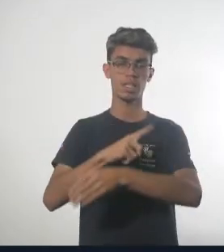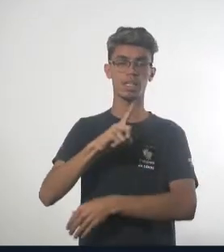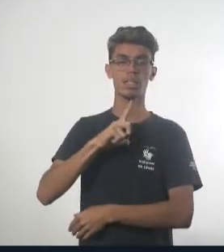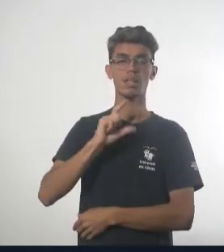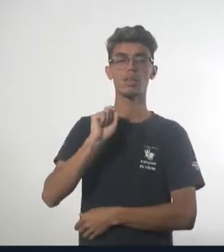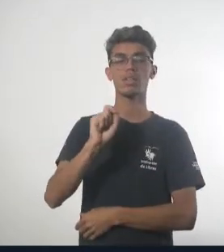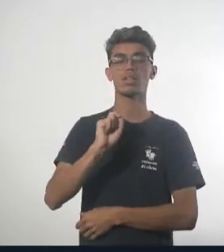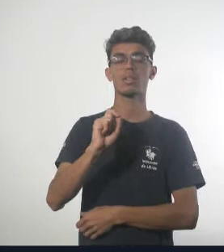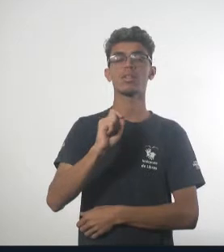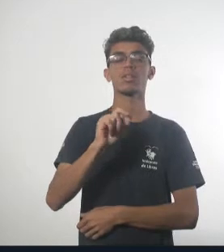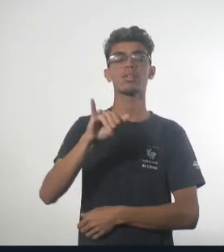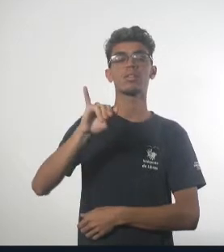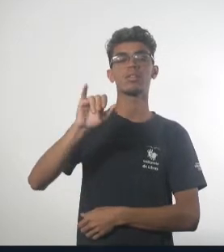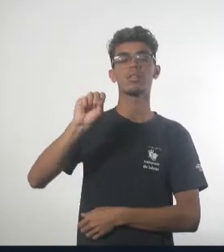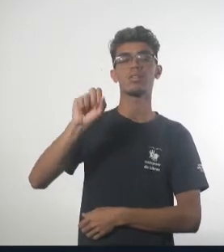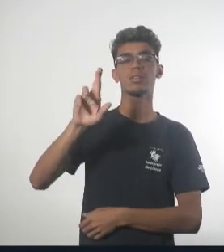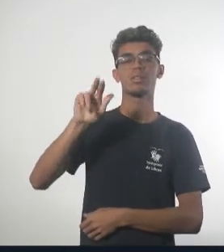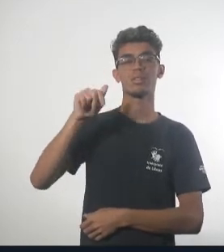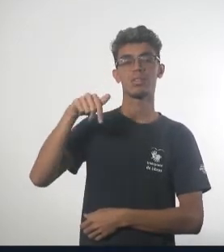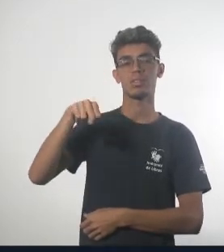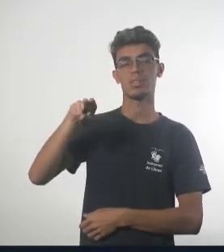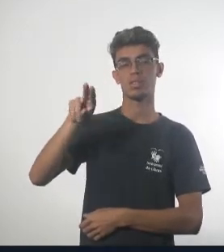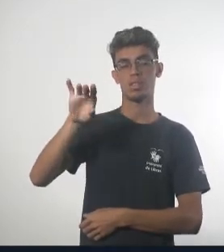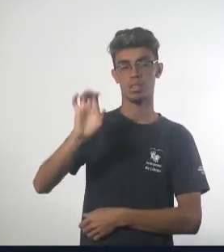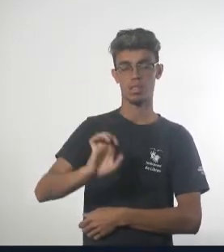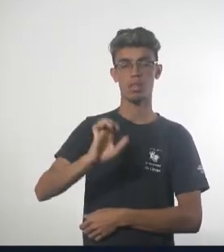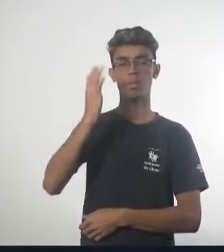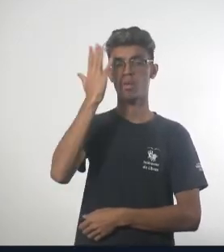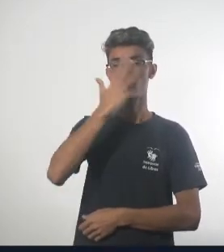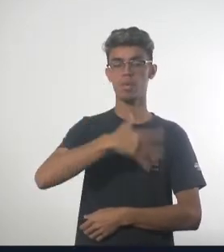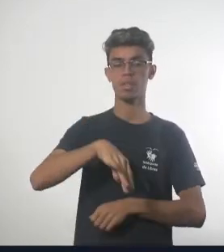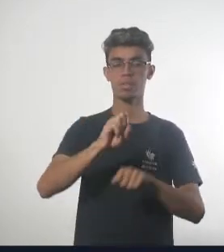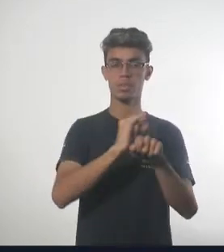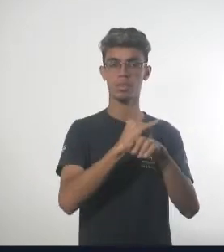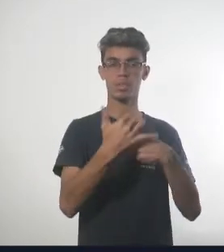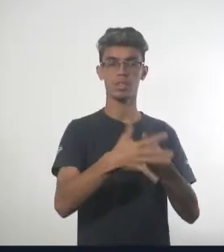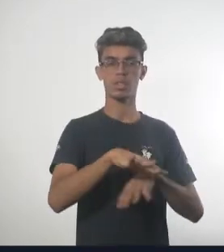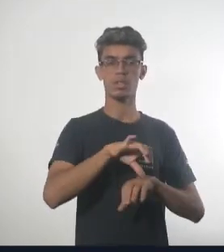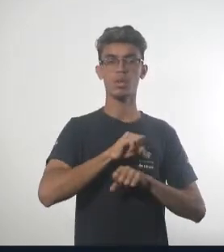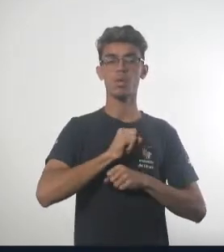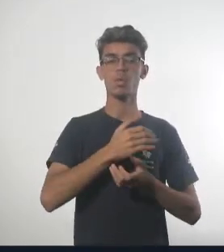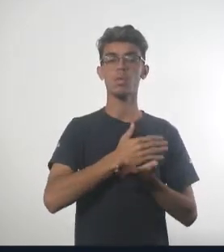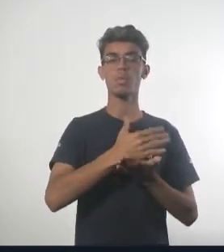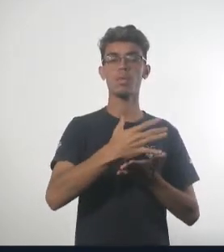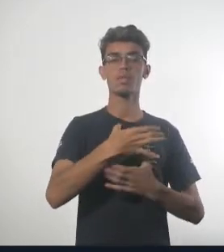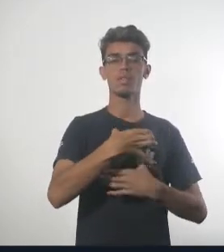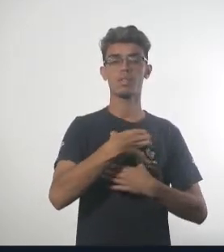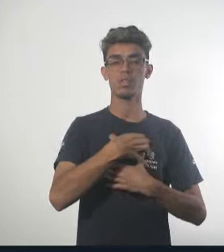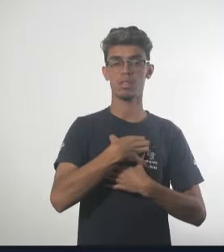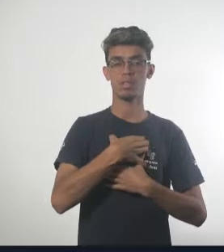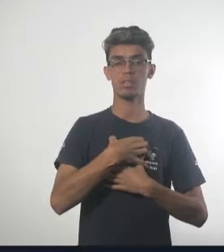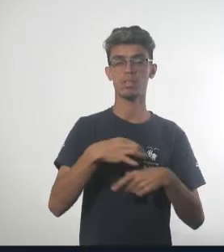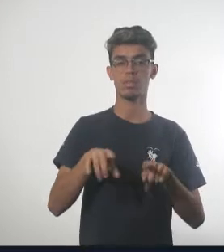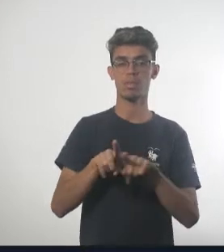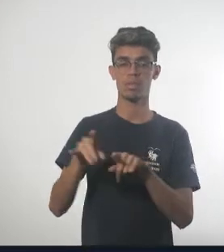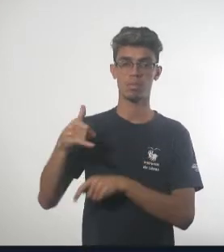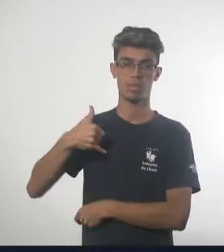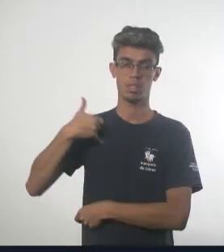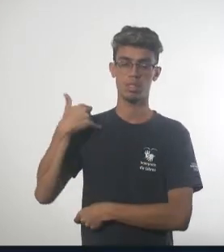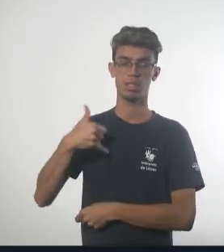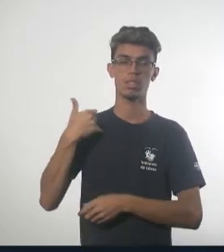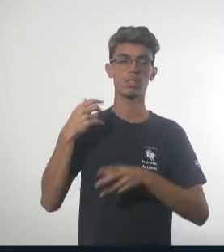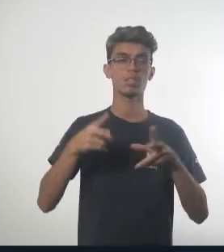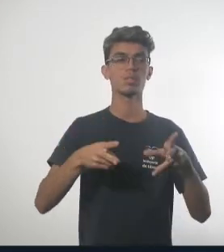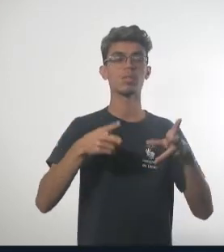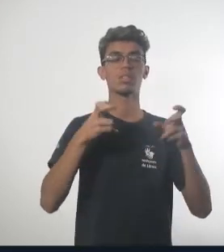distribuição dos casos de SRAG confirmadas por Covid-19, segundo ano de início dos sintomas e faixa etária. E quando a gente olha os